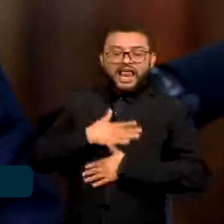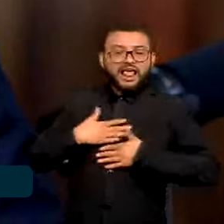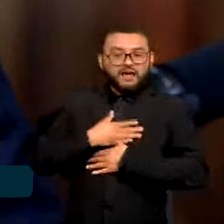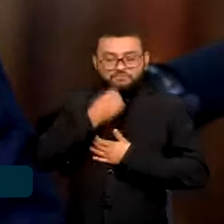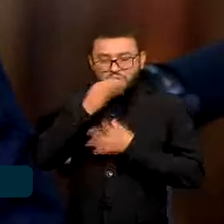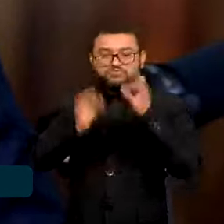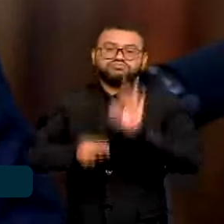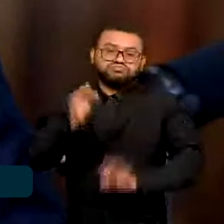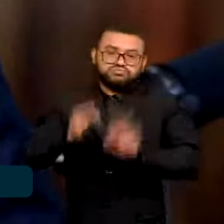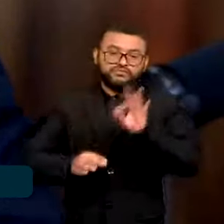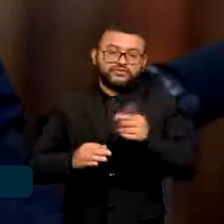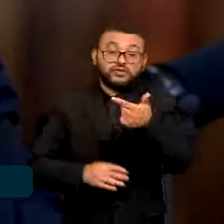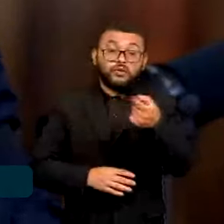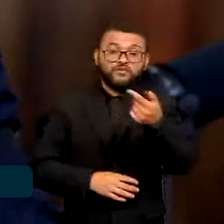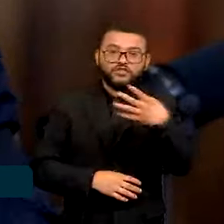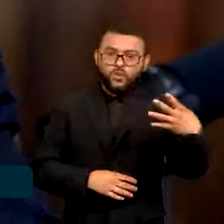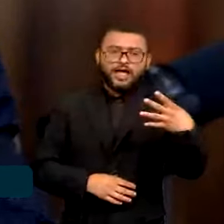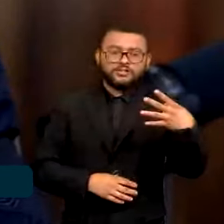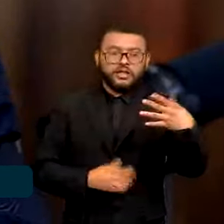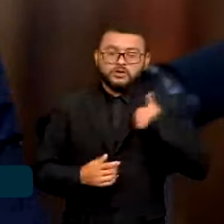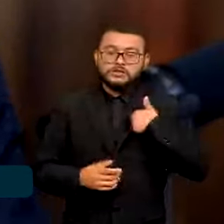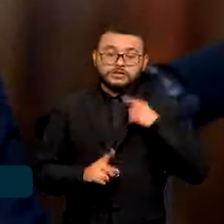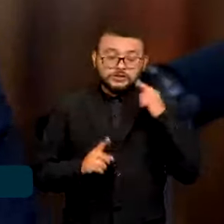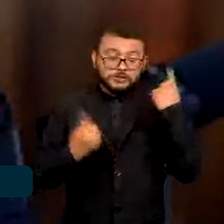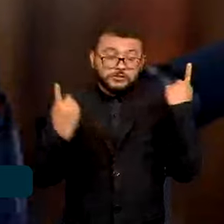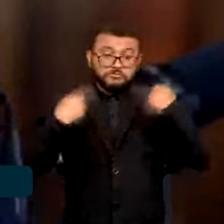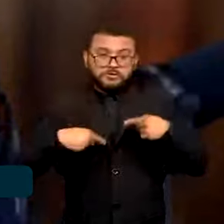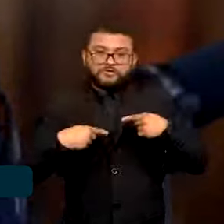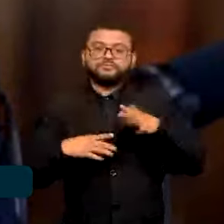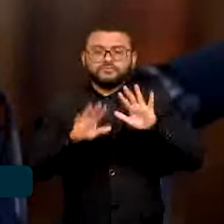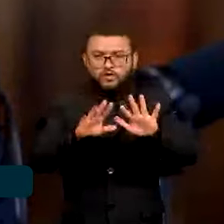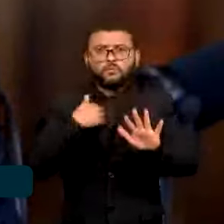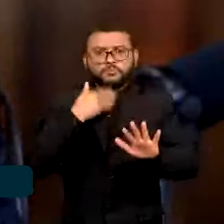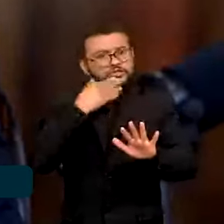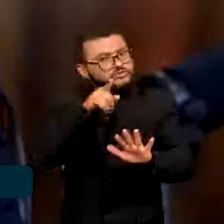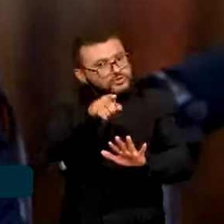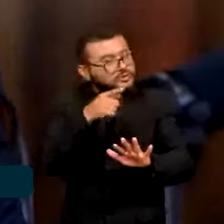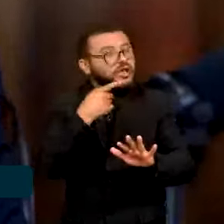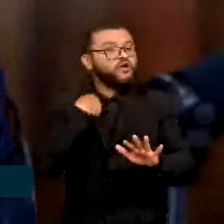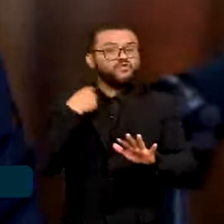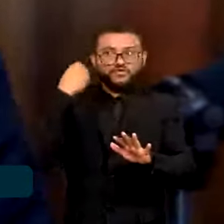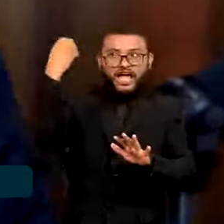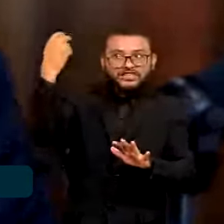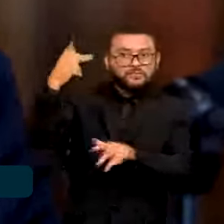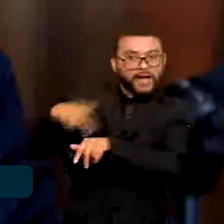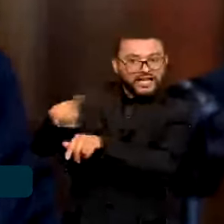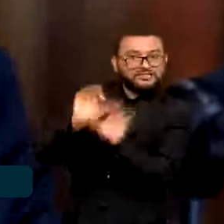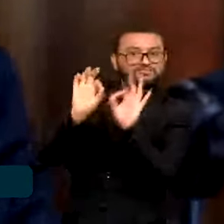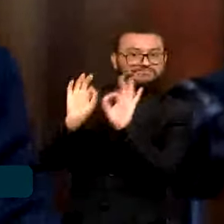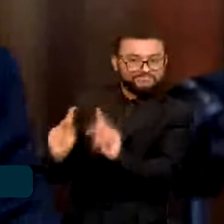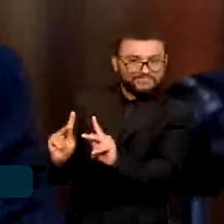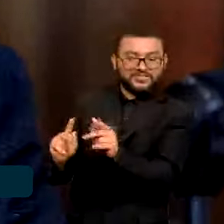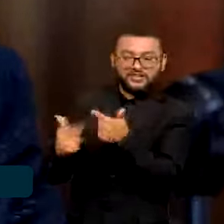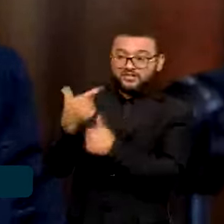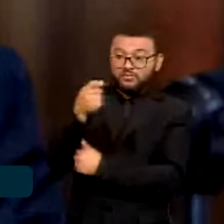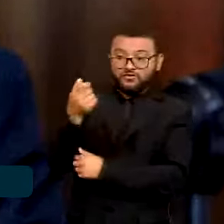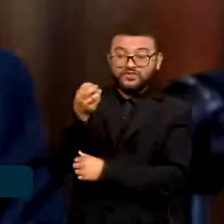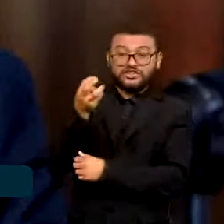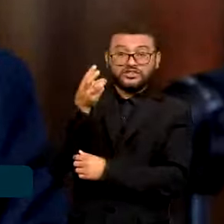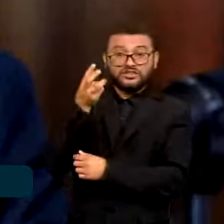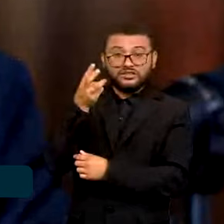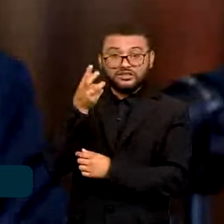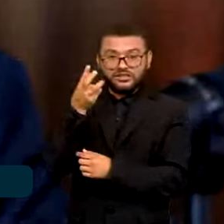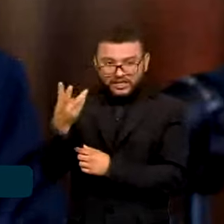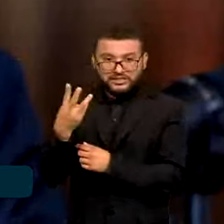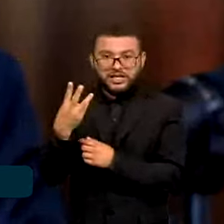2024 é um desafio para mim. Agora, se prepare. Porque eu viajei muito para o exterior em 2023. Mas o ano que vem, quem tiver